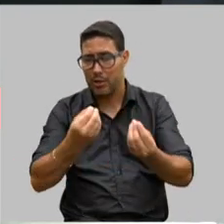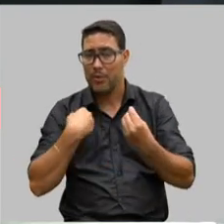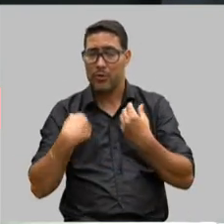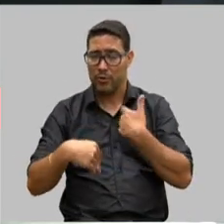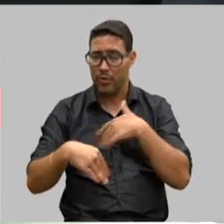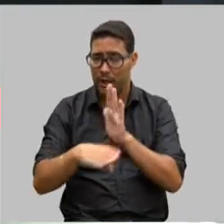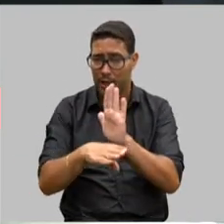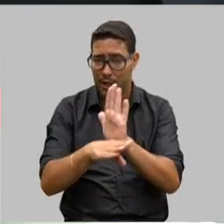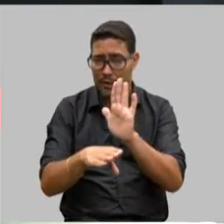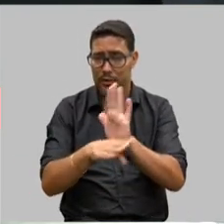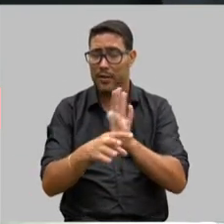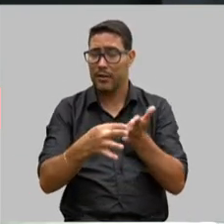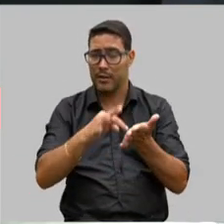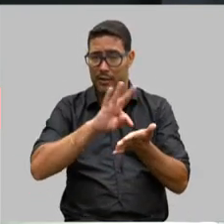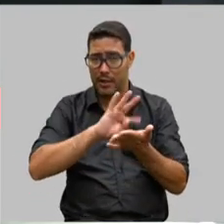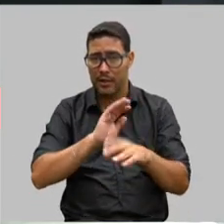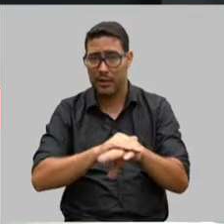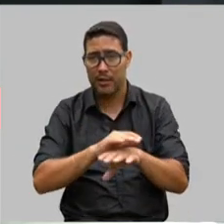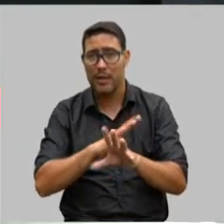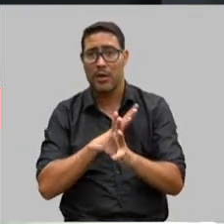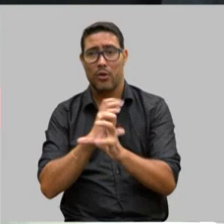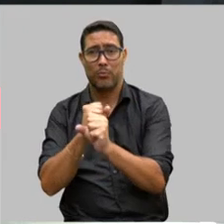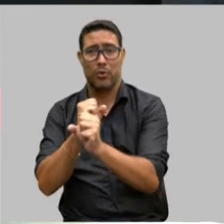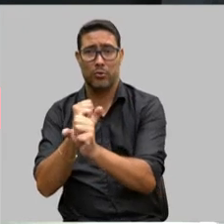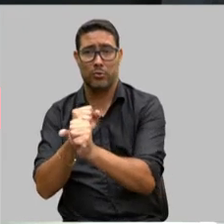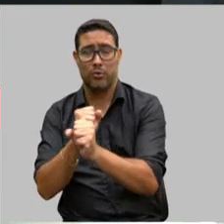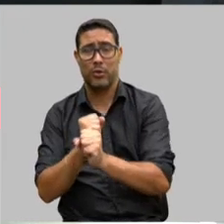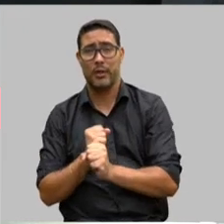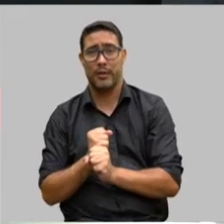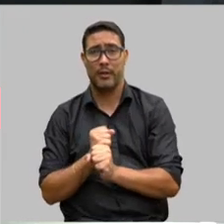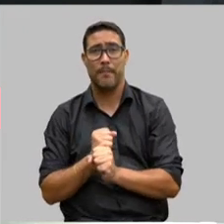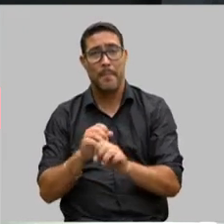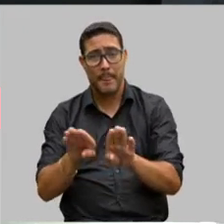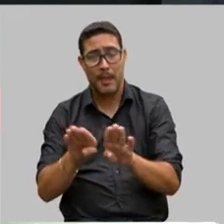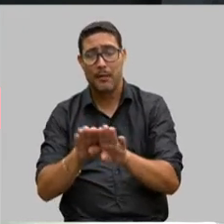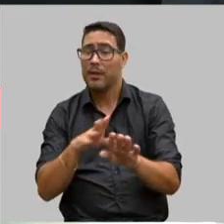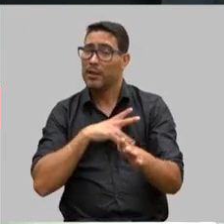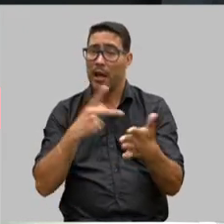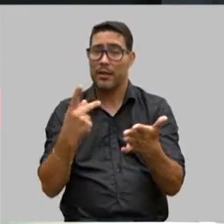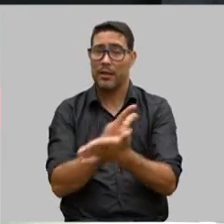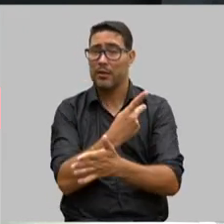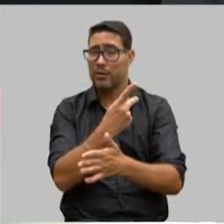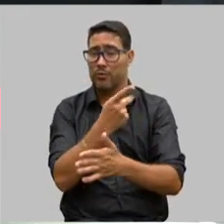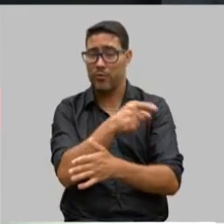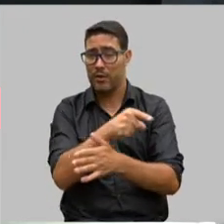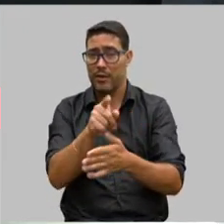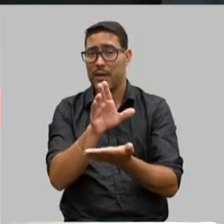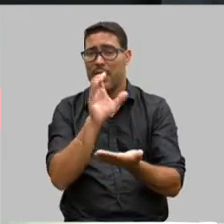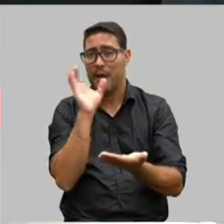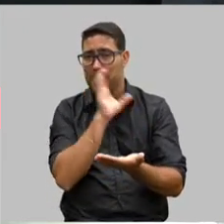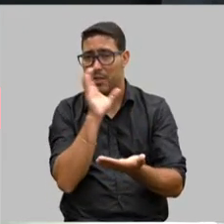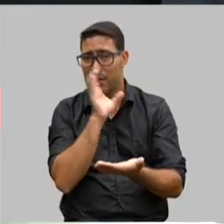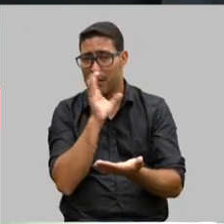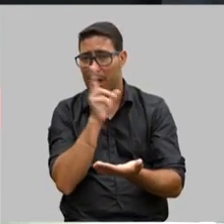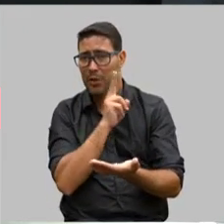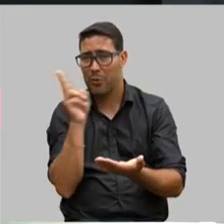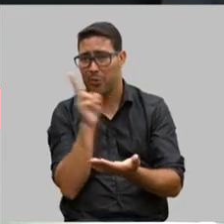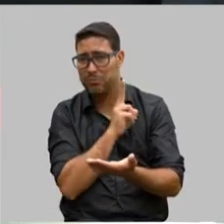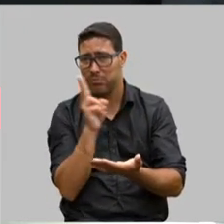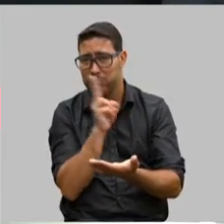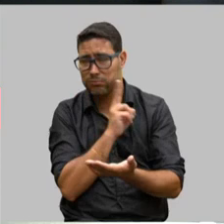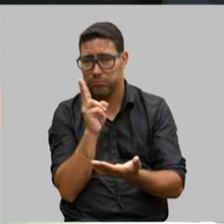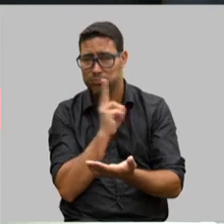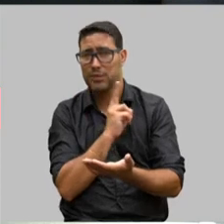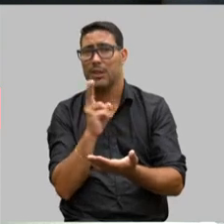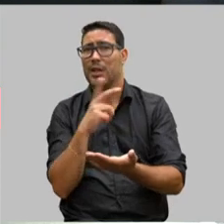aos produtores. Atuamos também na questão das ações emergenciais, aquelas necessárias, né? Tivemos,